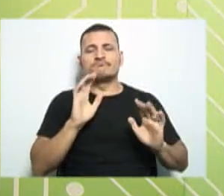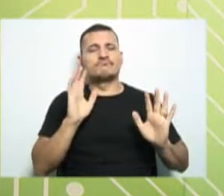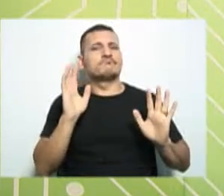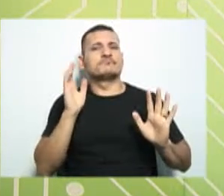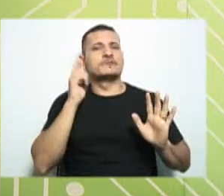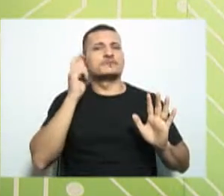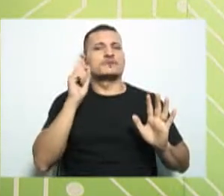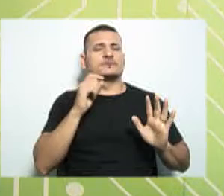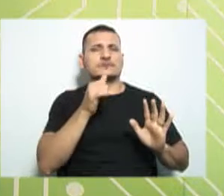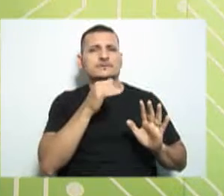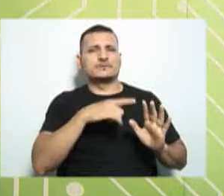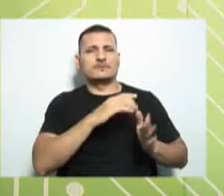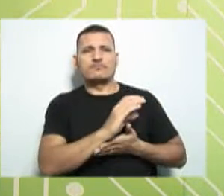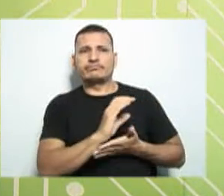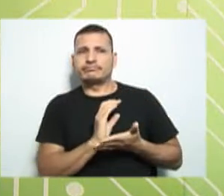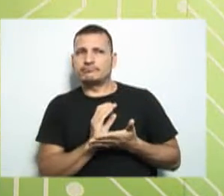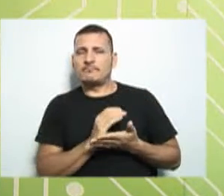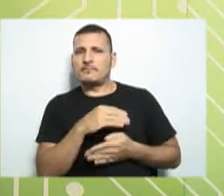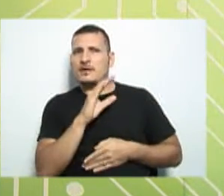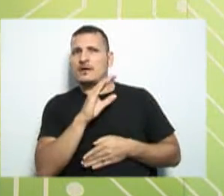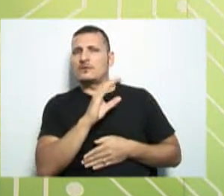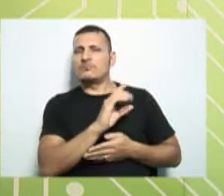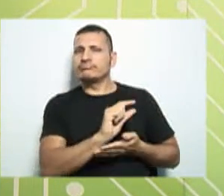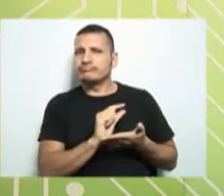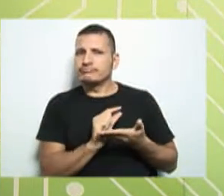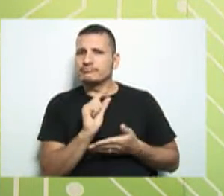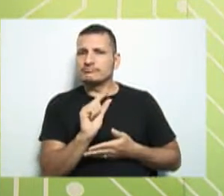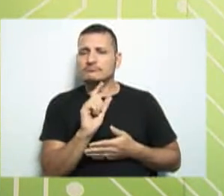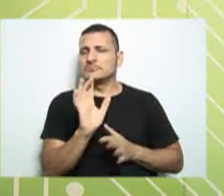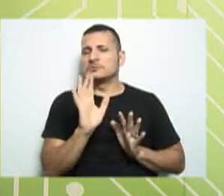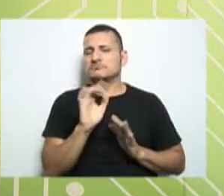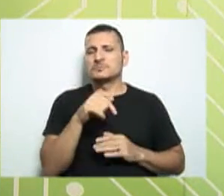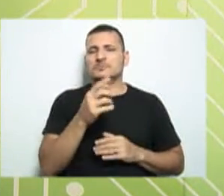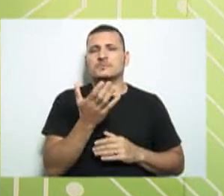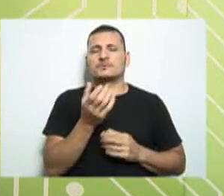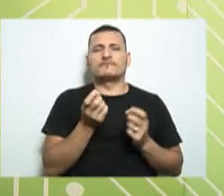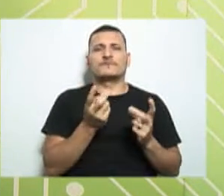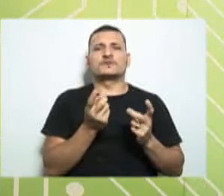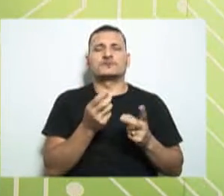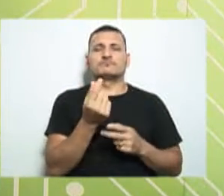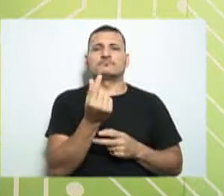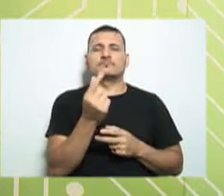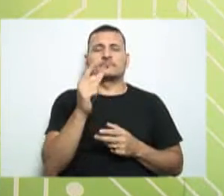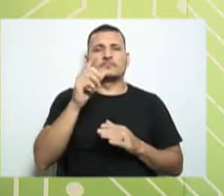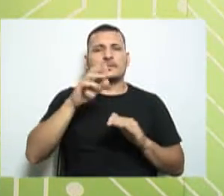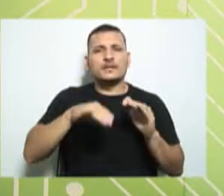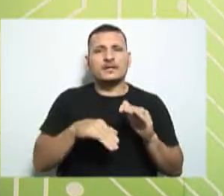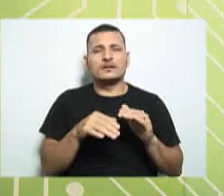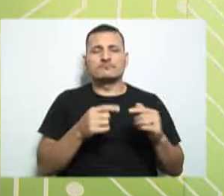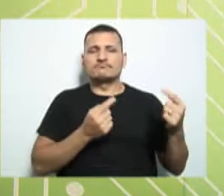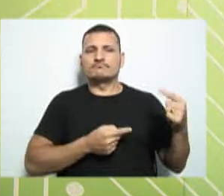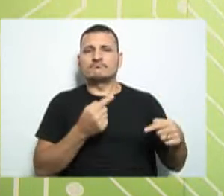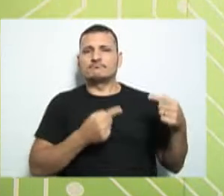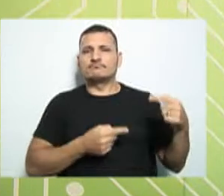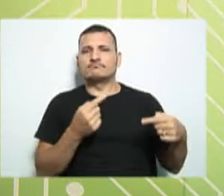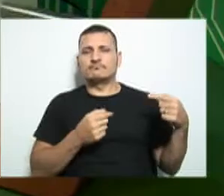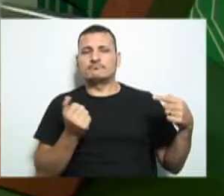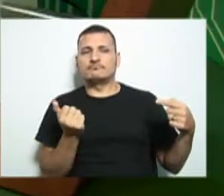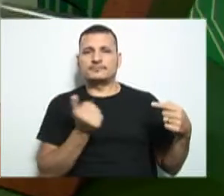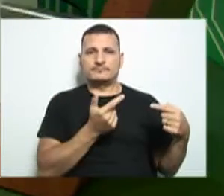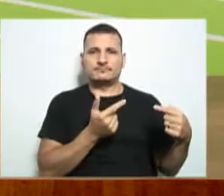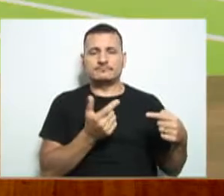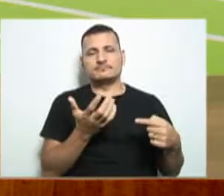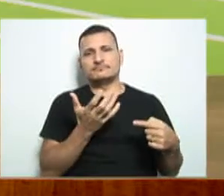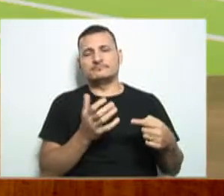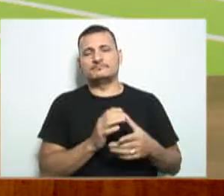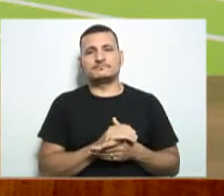custo maior ou menor. O problema é que ele quer o quê? Vender com preço menor que a concorrência. Não é, professora Fernanda? Isso, né? Muitas